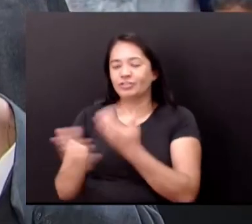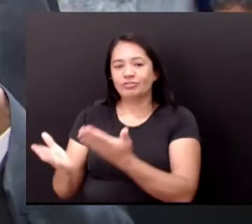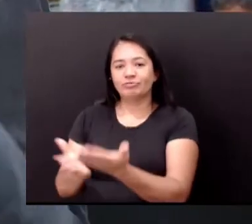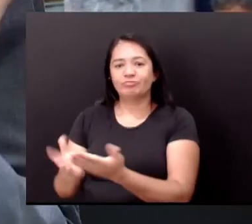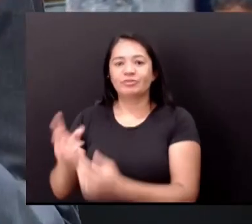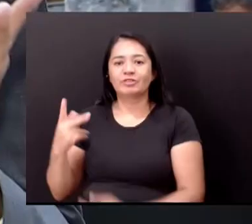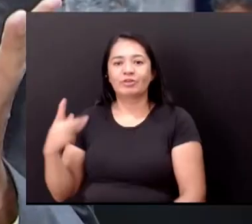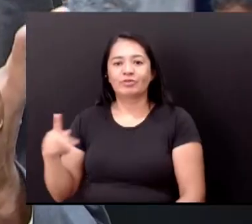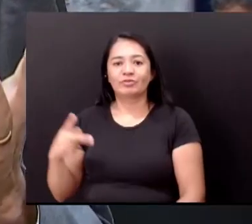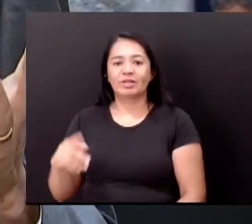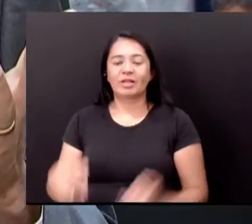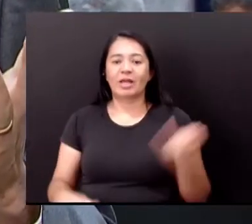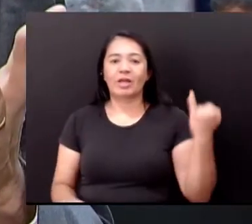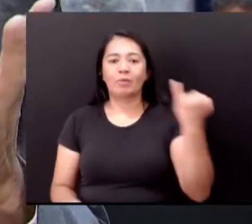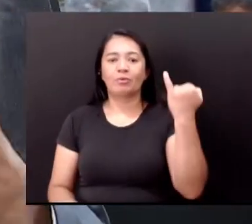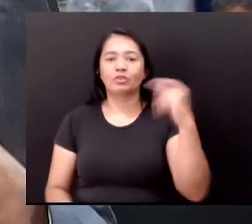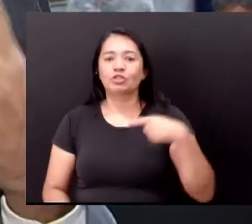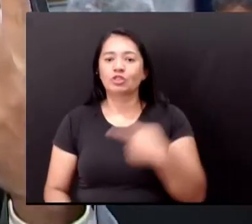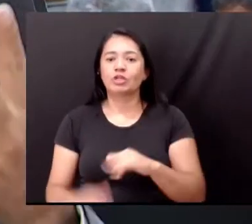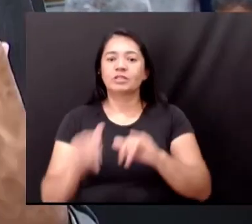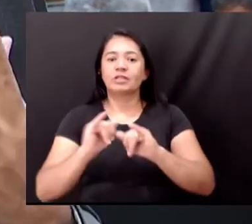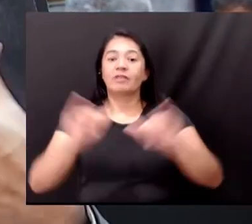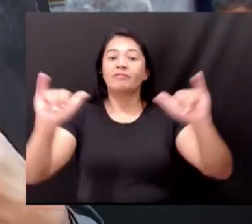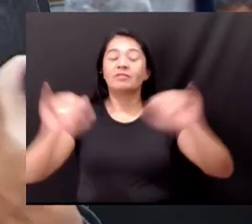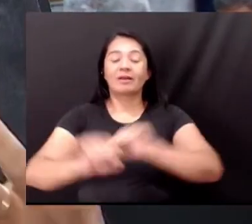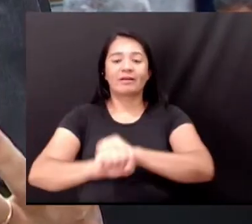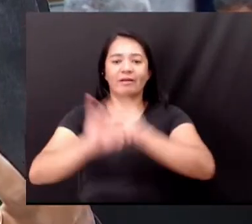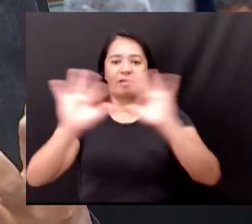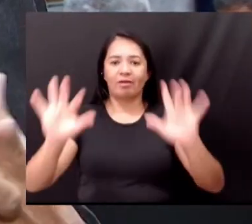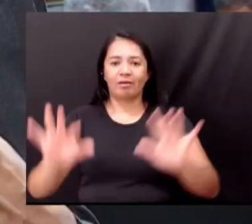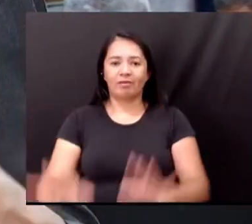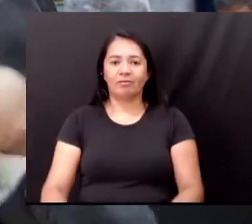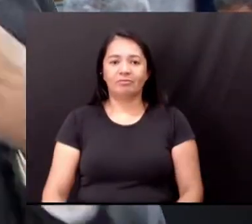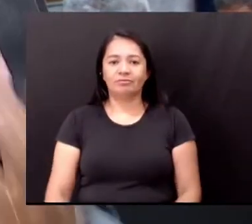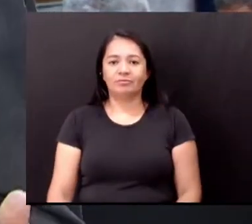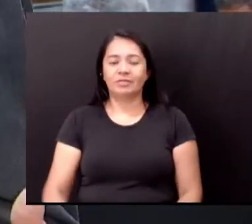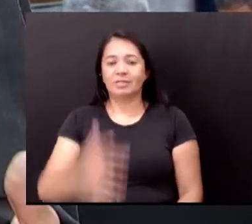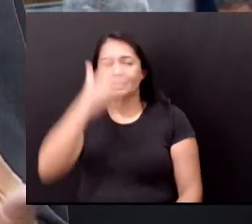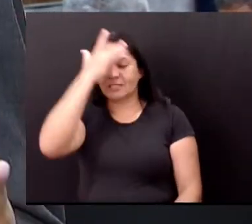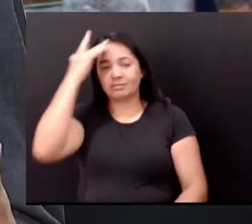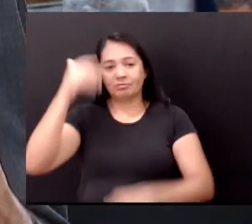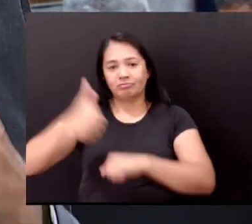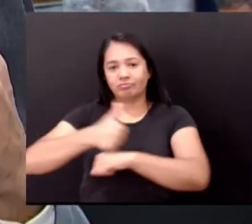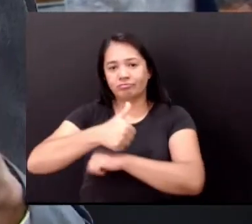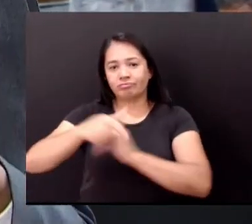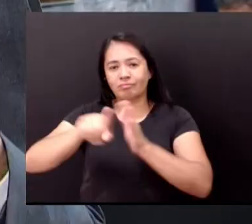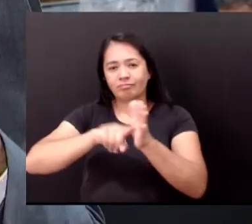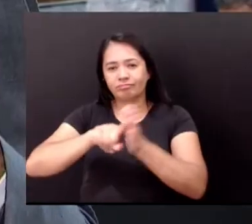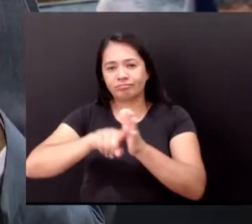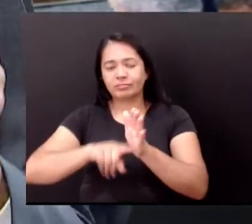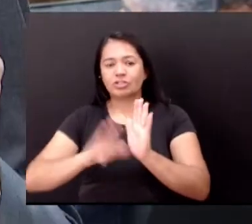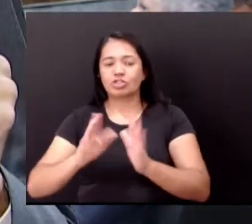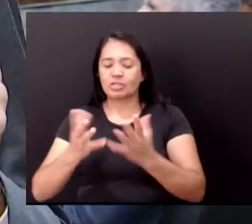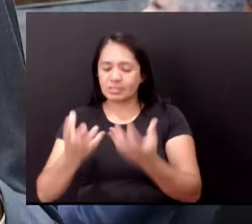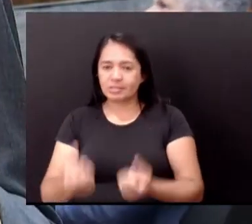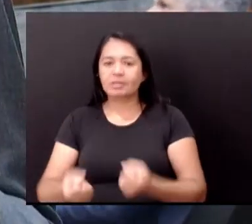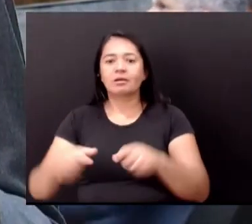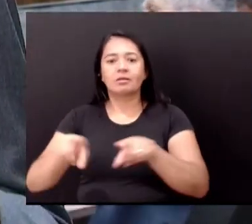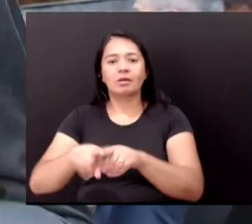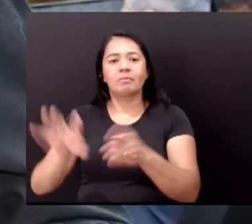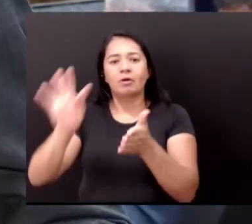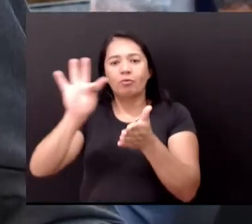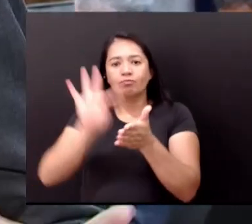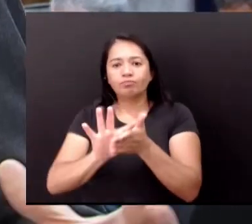gente dizer claramente, e os pesquisadores que nós estamos ouvindo também são favoráveis ao tombamento, que o tombamento